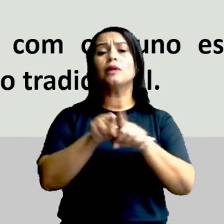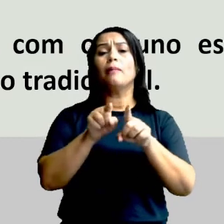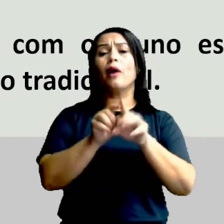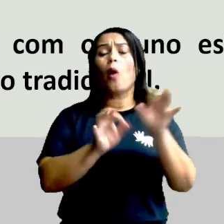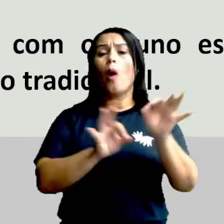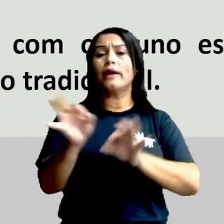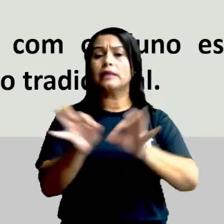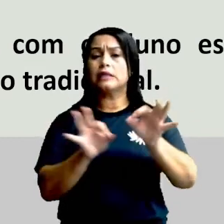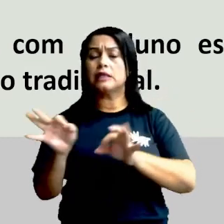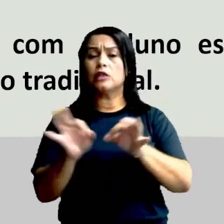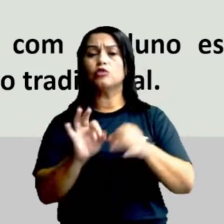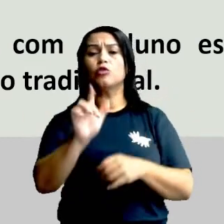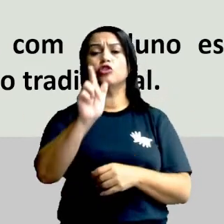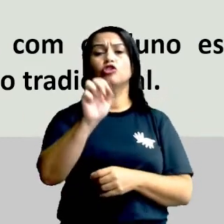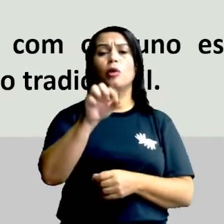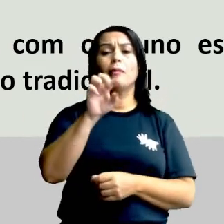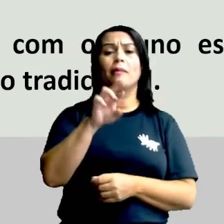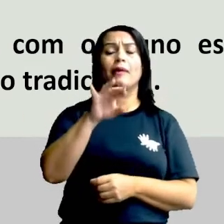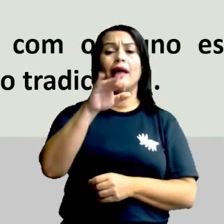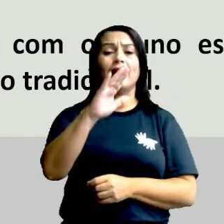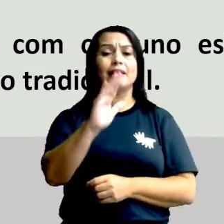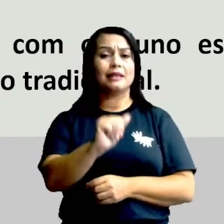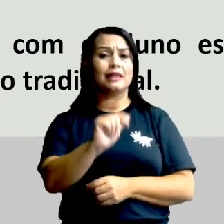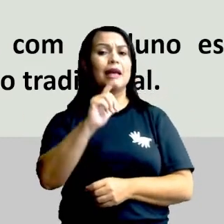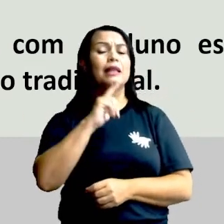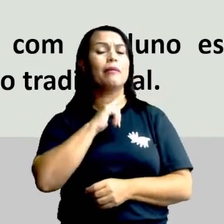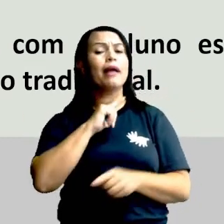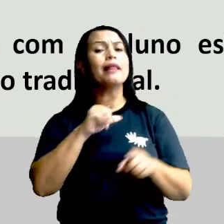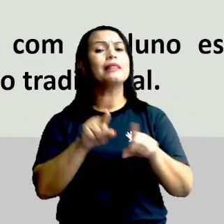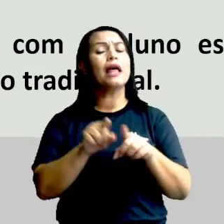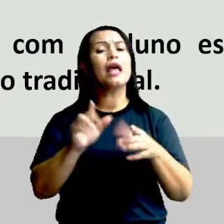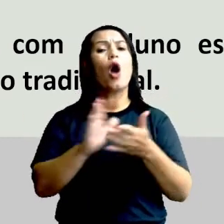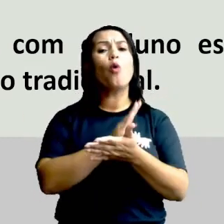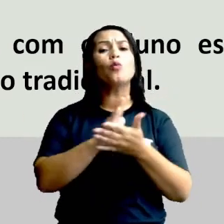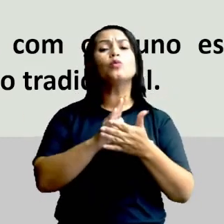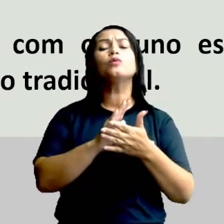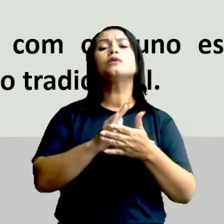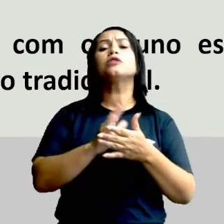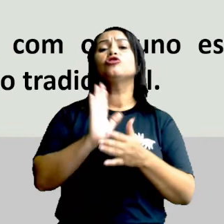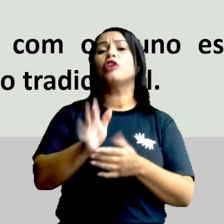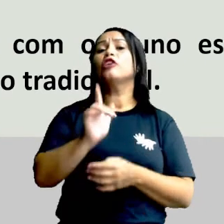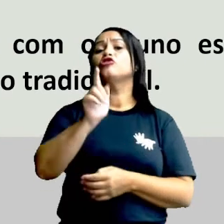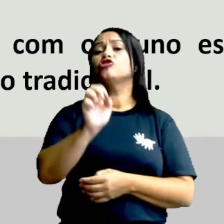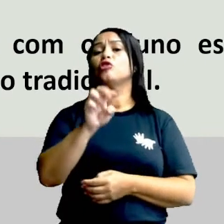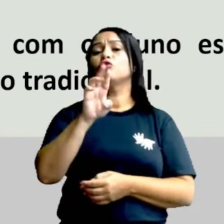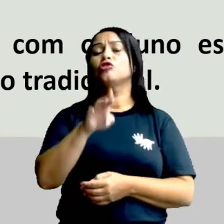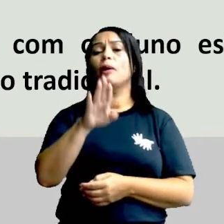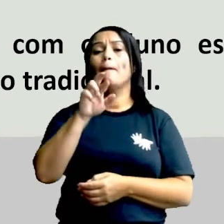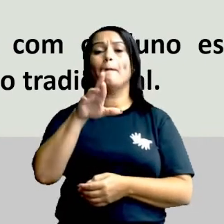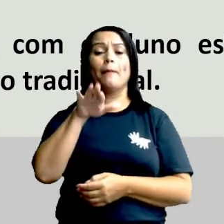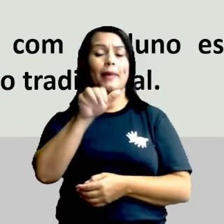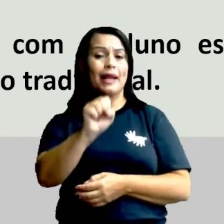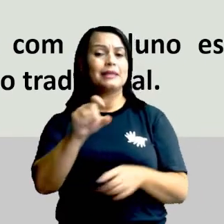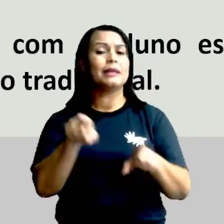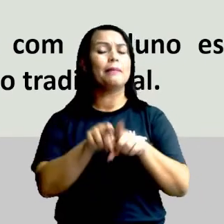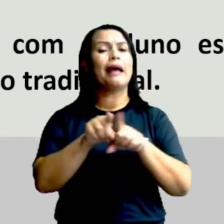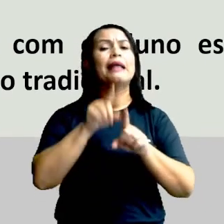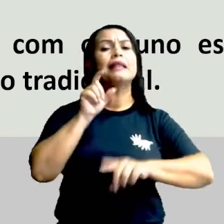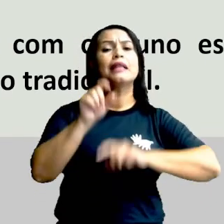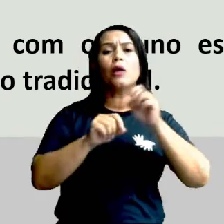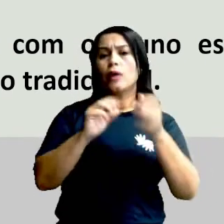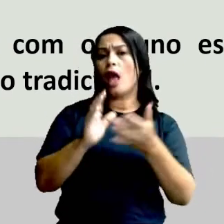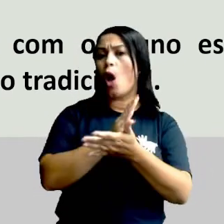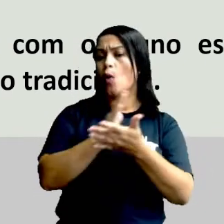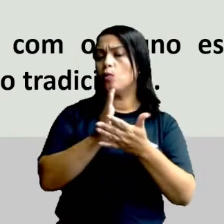podem ser feitas com comandos diretos com o programa geogebra aqui usado porém o método aqui utilizado priorizou